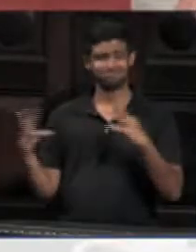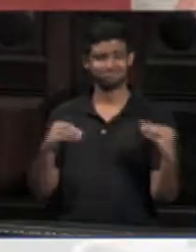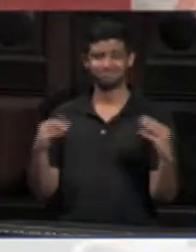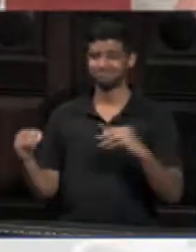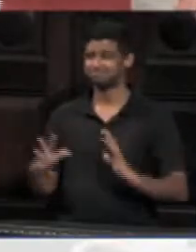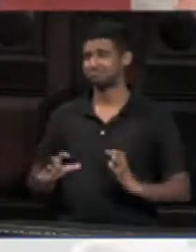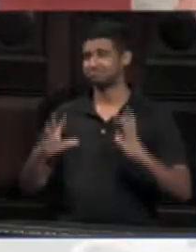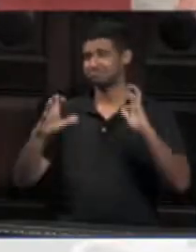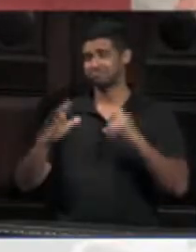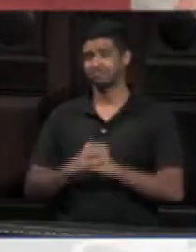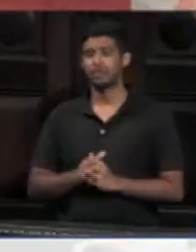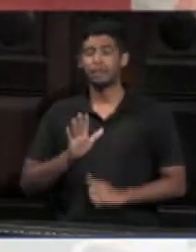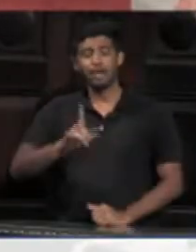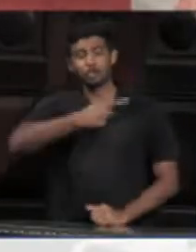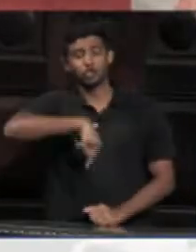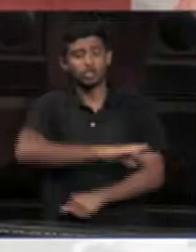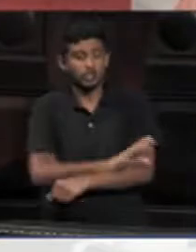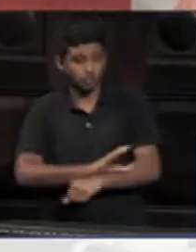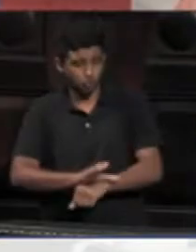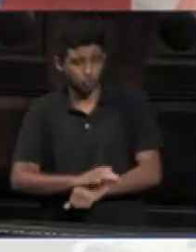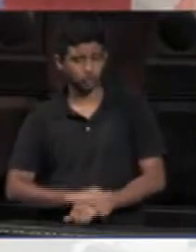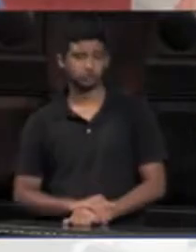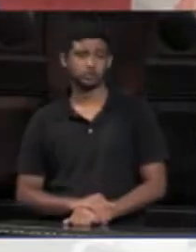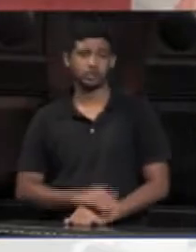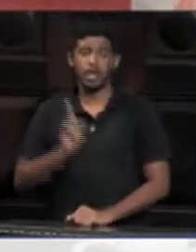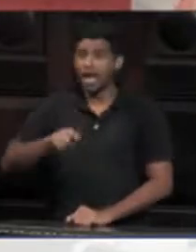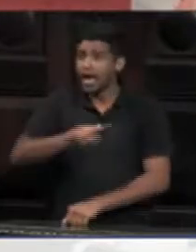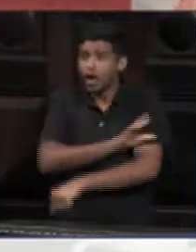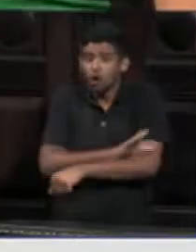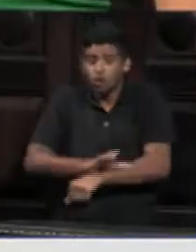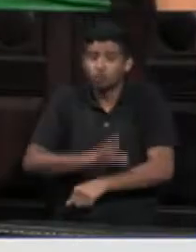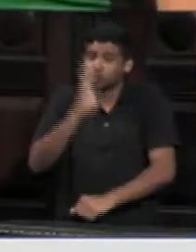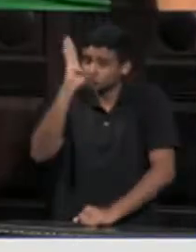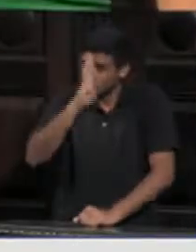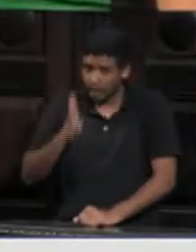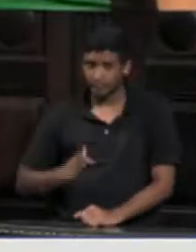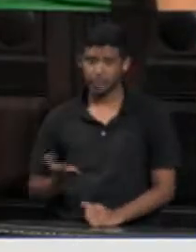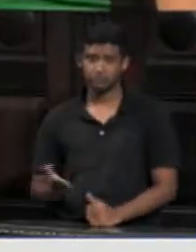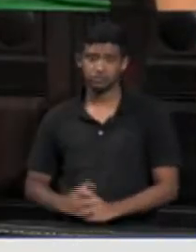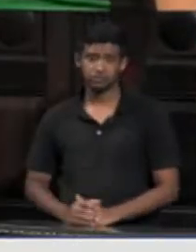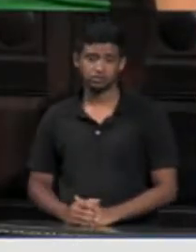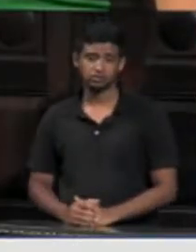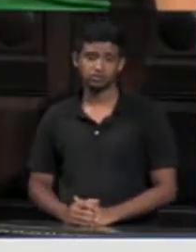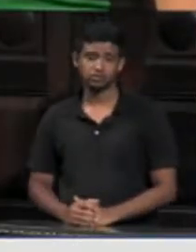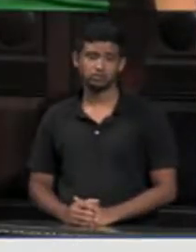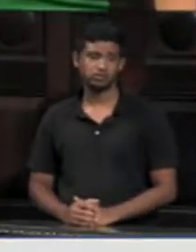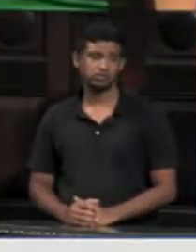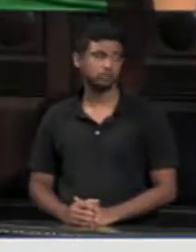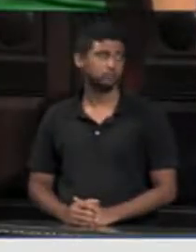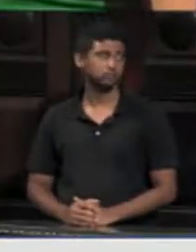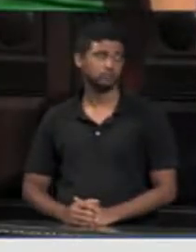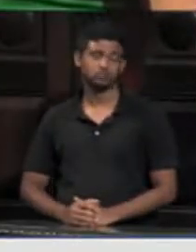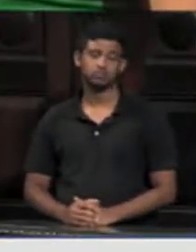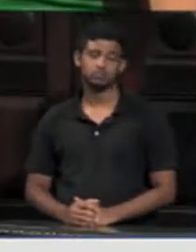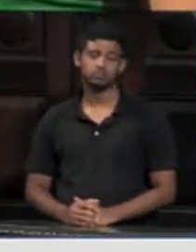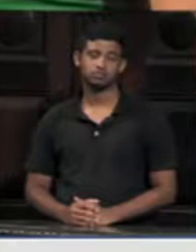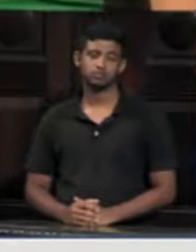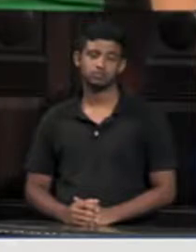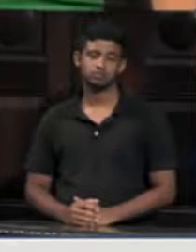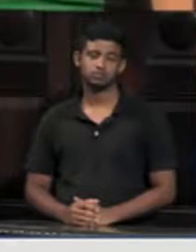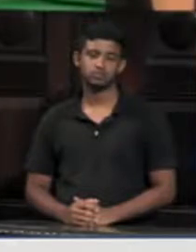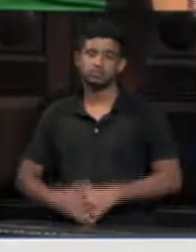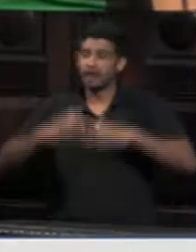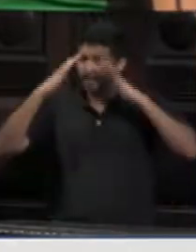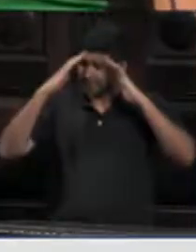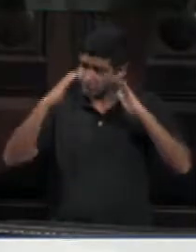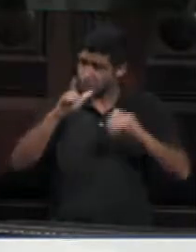A nossa cultura. Deputado André, brasileira. vamos ouvir o relator, por gentileza. Para concluir, por favor. Por respeito à